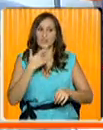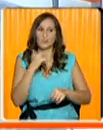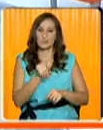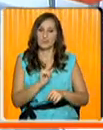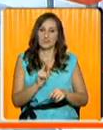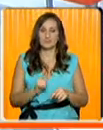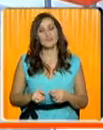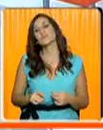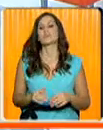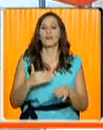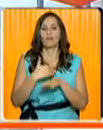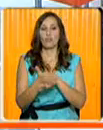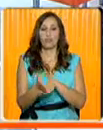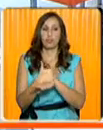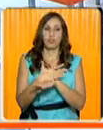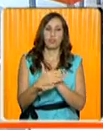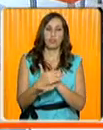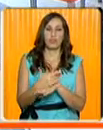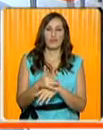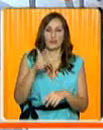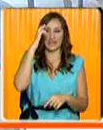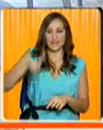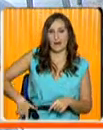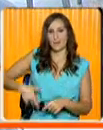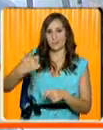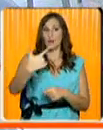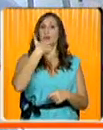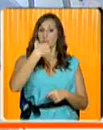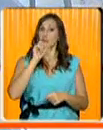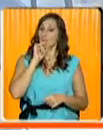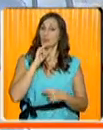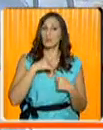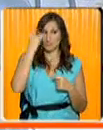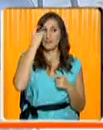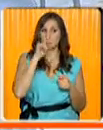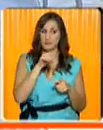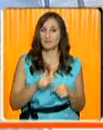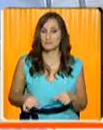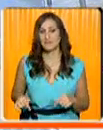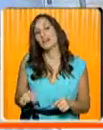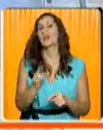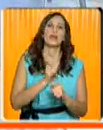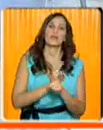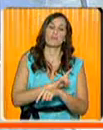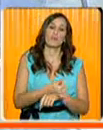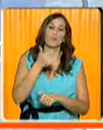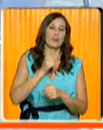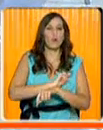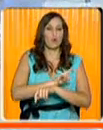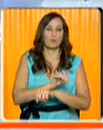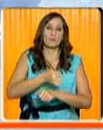ser. Vai mais cedo ou mais tarde, ele vai puxar de uma arma e vai uma catástrofe. Na sério, penso nisso. Sim, mais vale ser logo. É, mais vale ser.